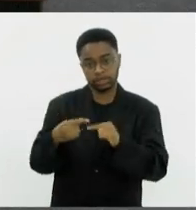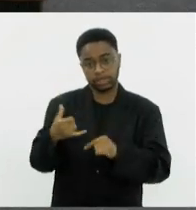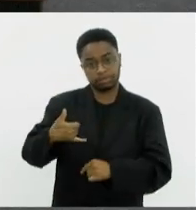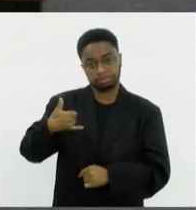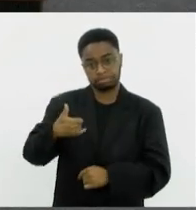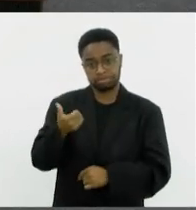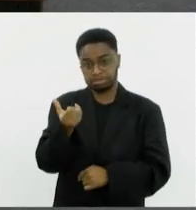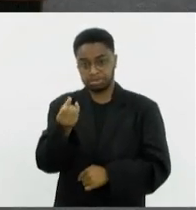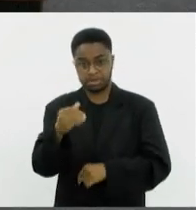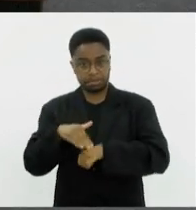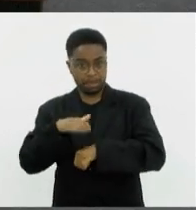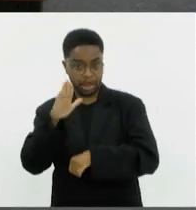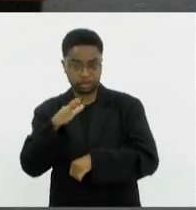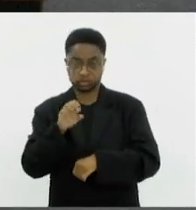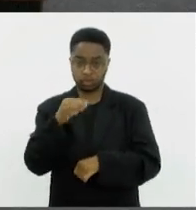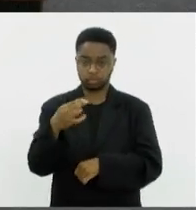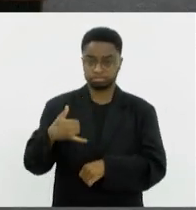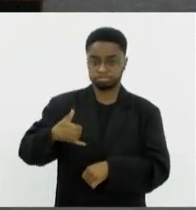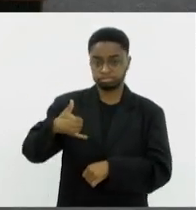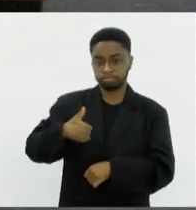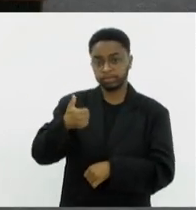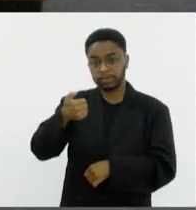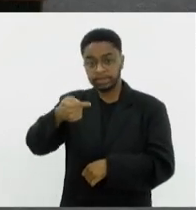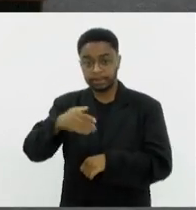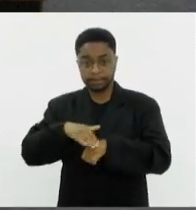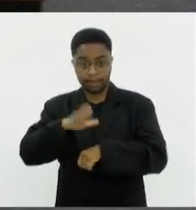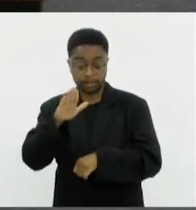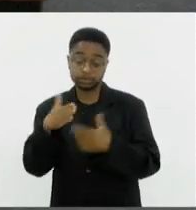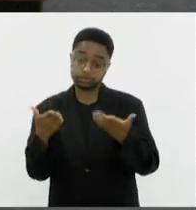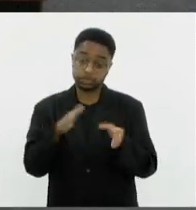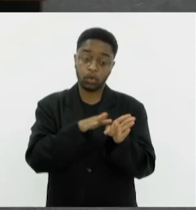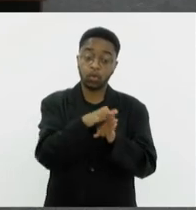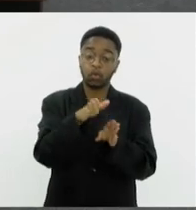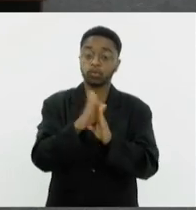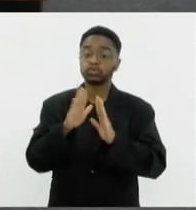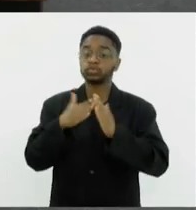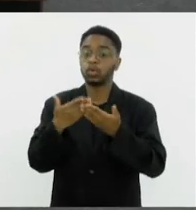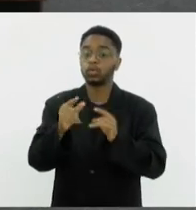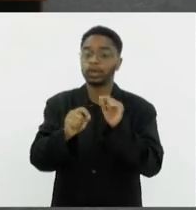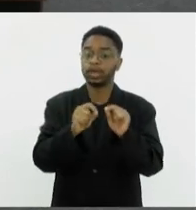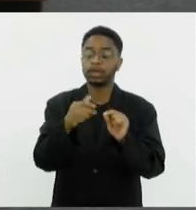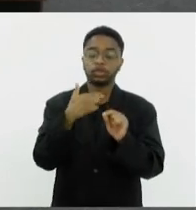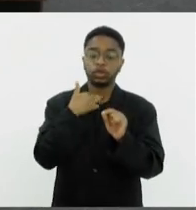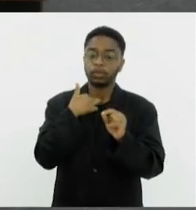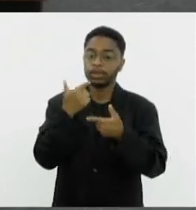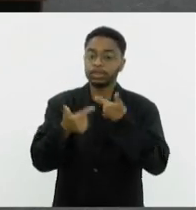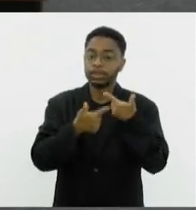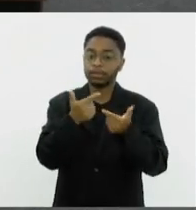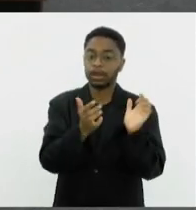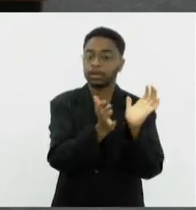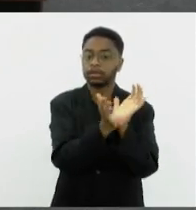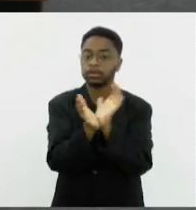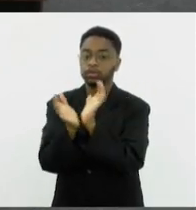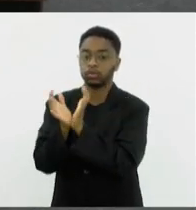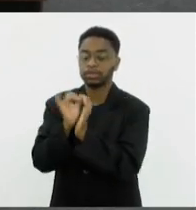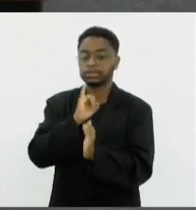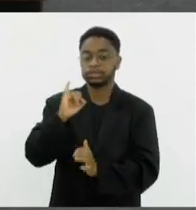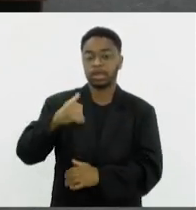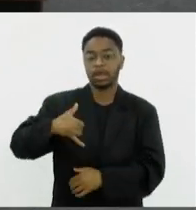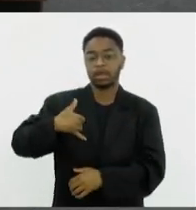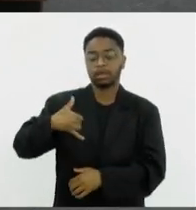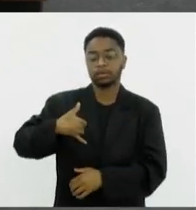16, acima de 17. Aí a orientação para as escolas vai ser: não trabalhem em turmas com